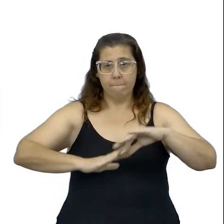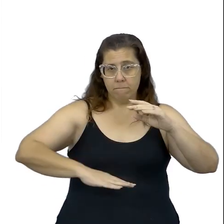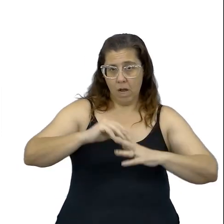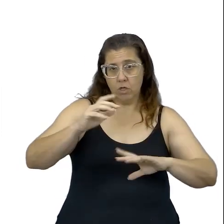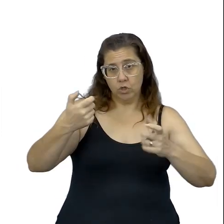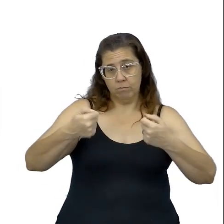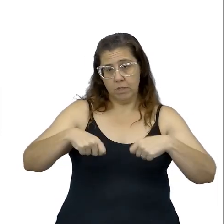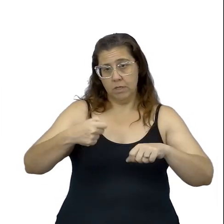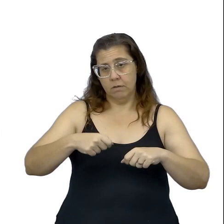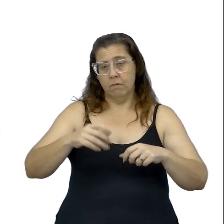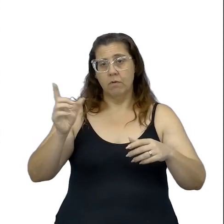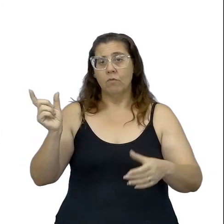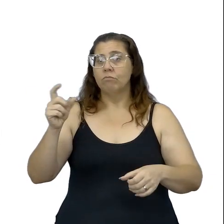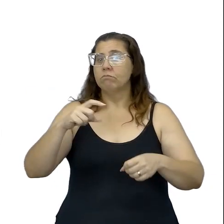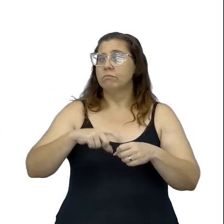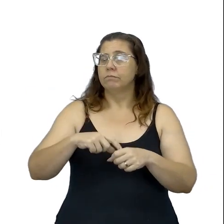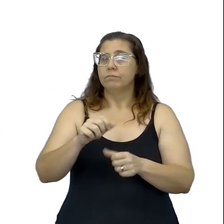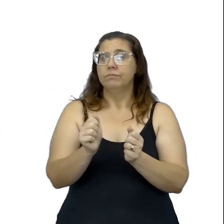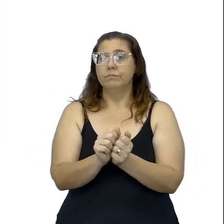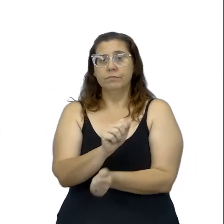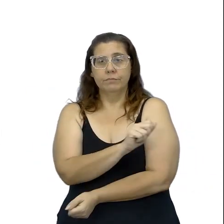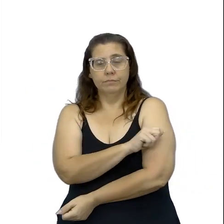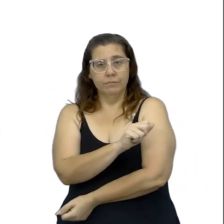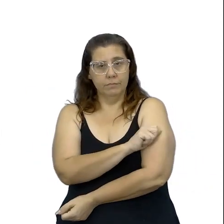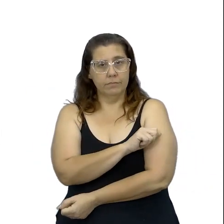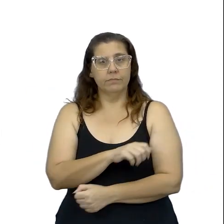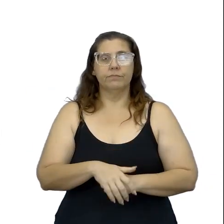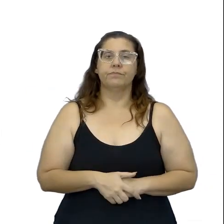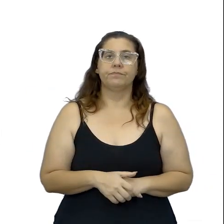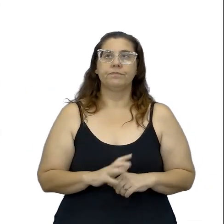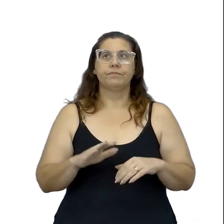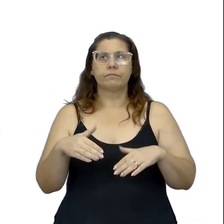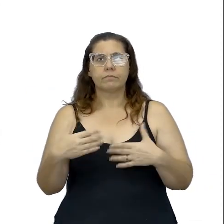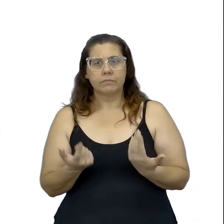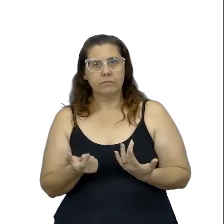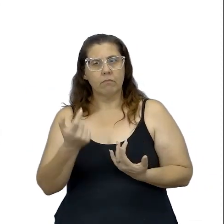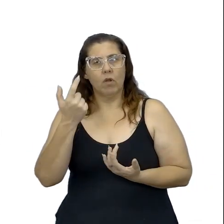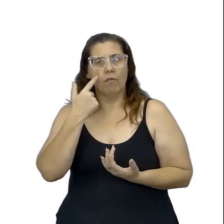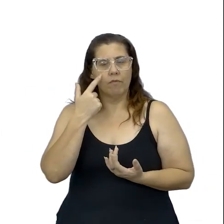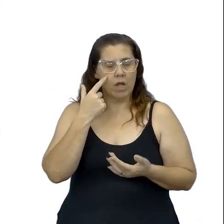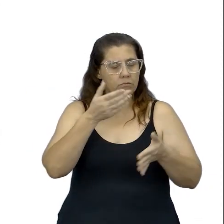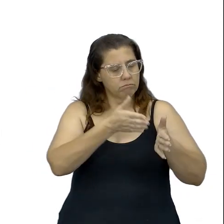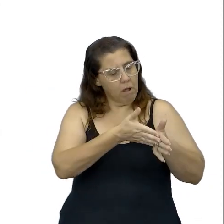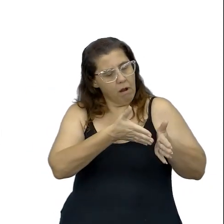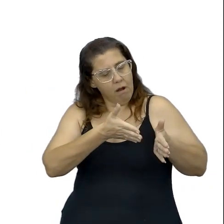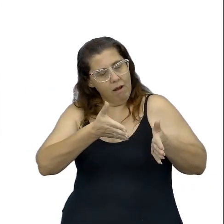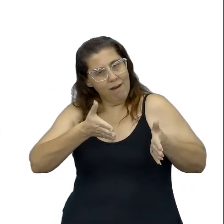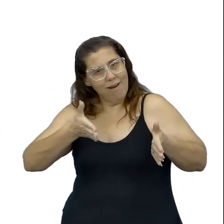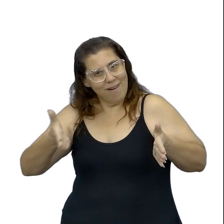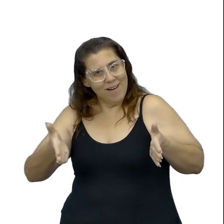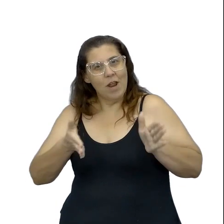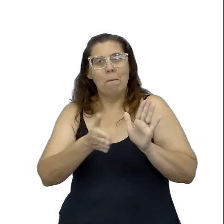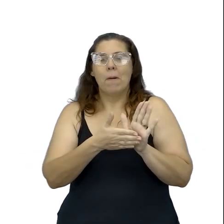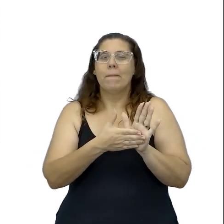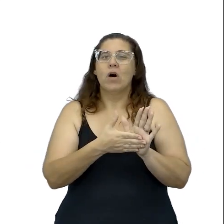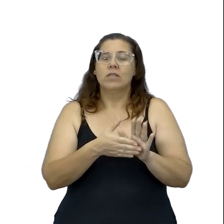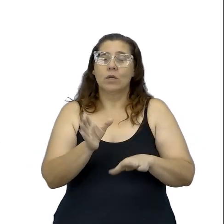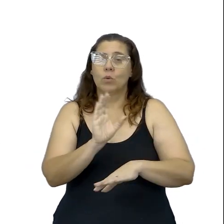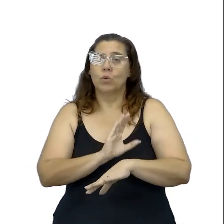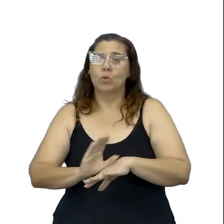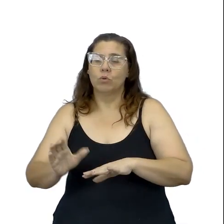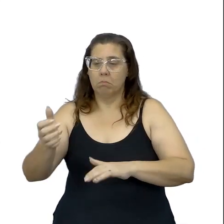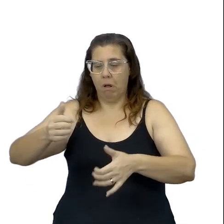necessárias para serem retomadas com os estudantes. Então, observar a trajetória proposta nessa formação